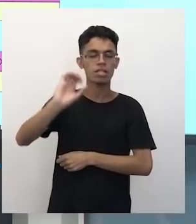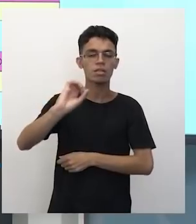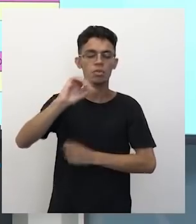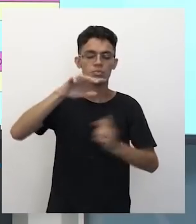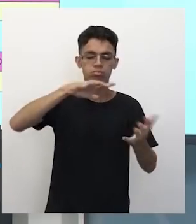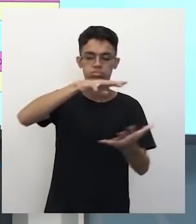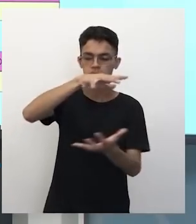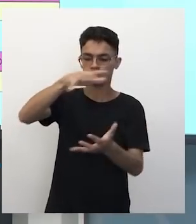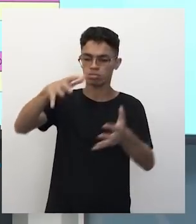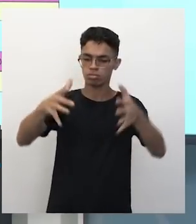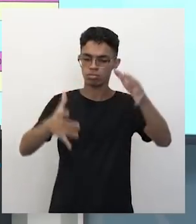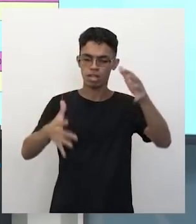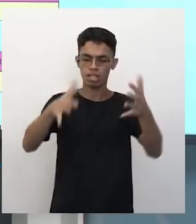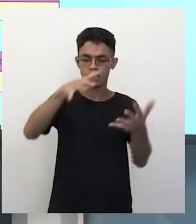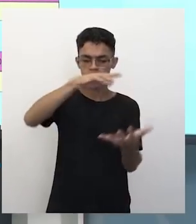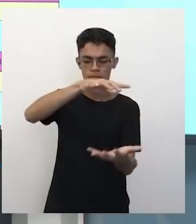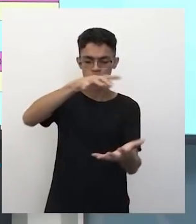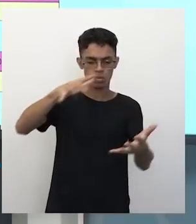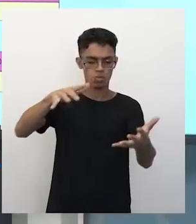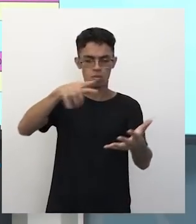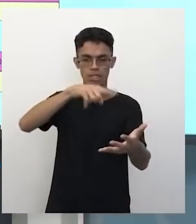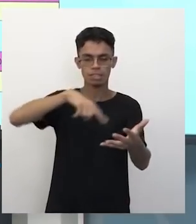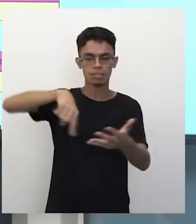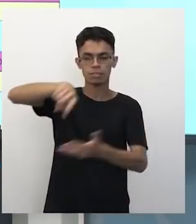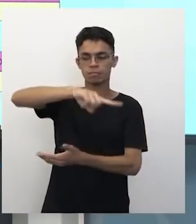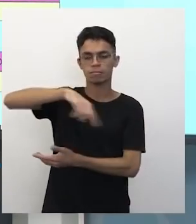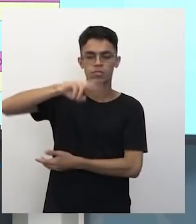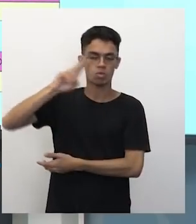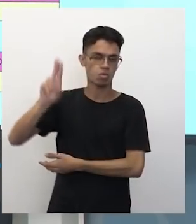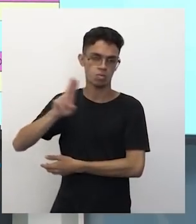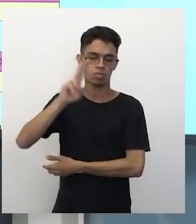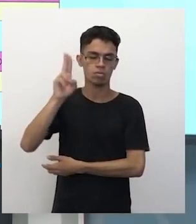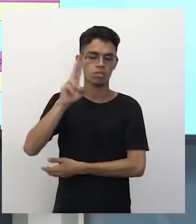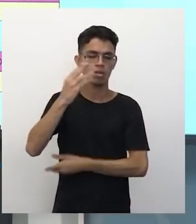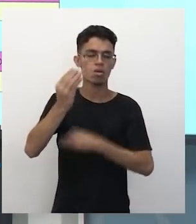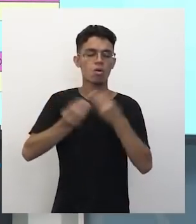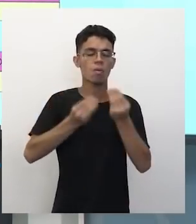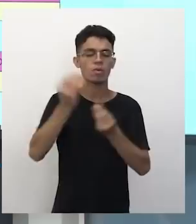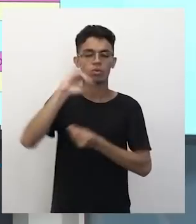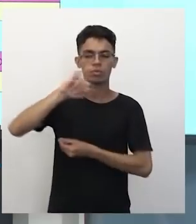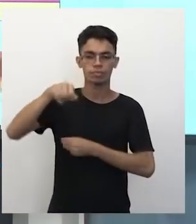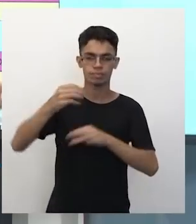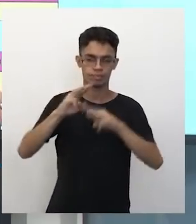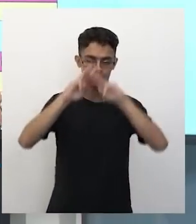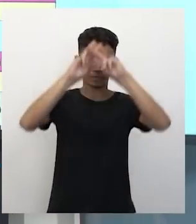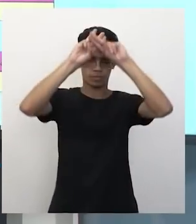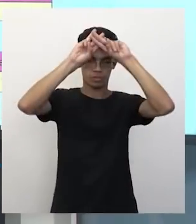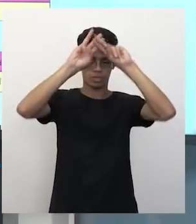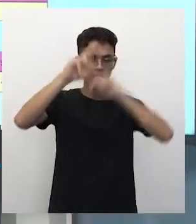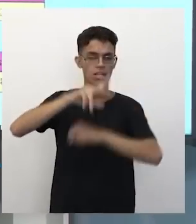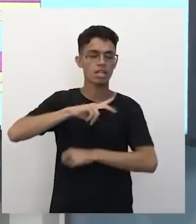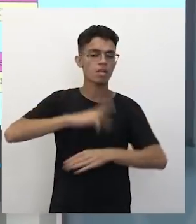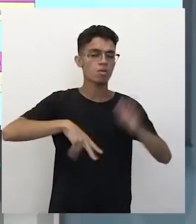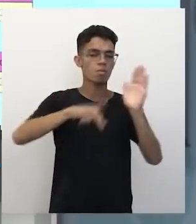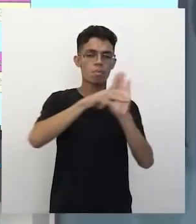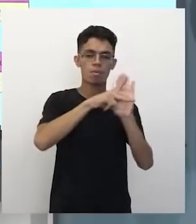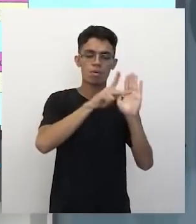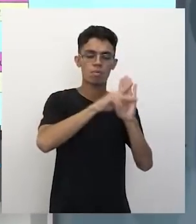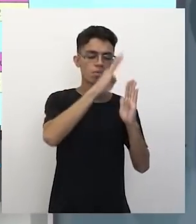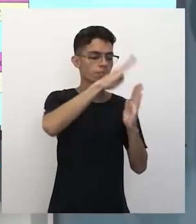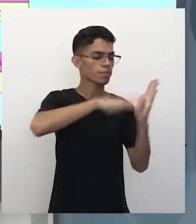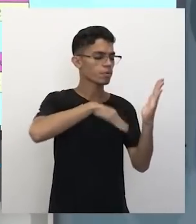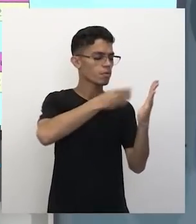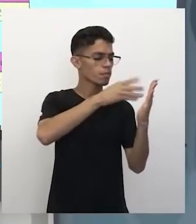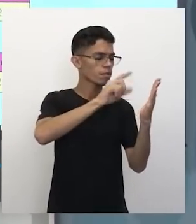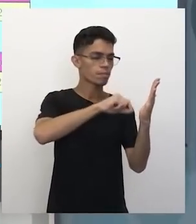inteiro. Como que o pessoal faz? Olha, nós temos, por exemplo, os judeus. Como eles fazem? Eles têm um calendário próprio deles para marcar as